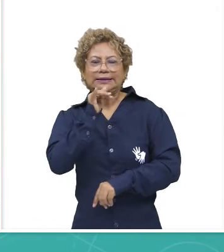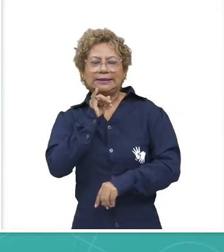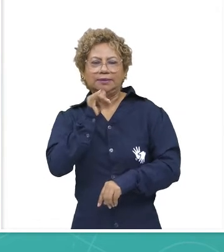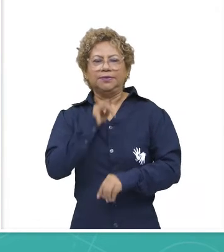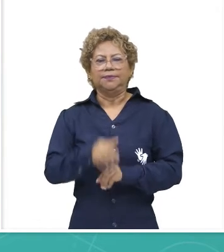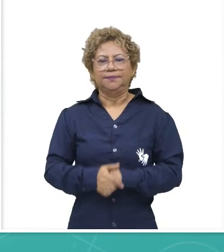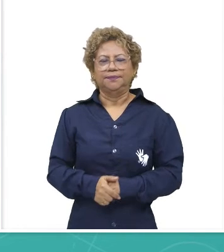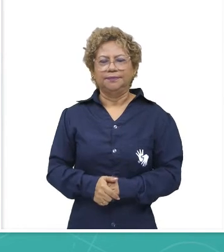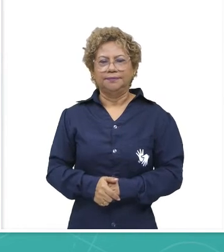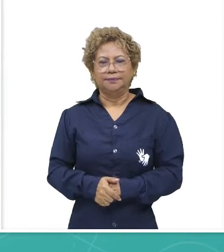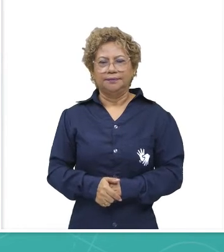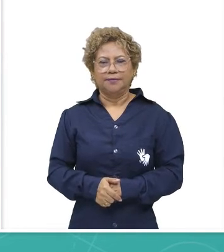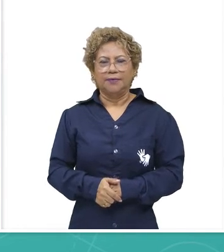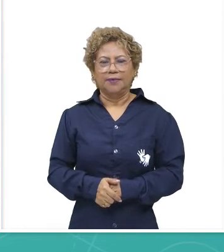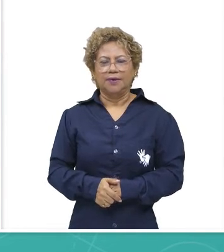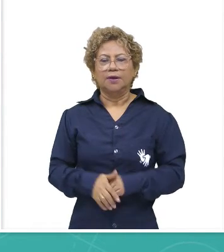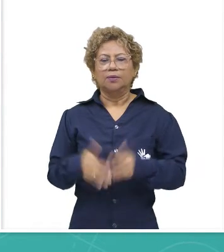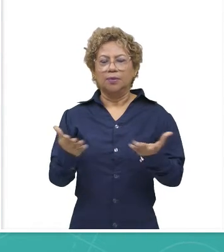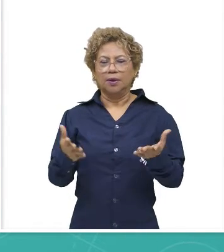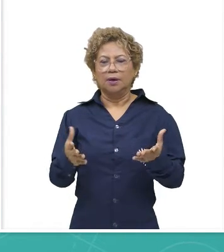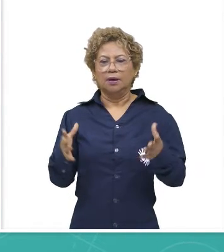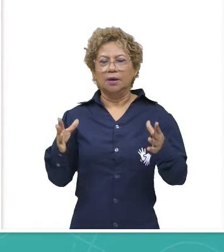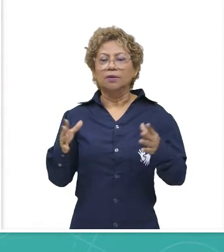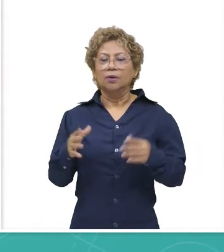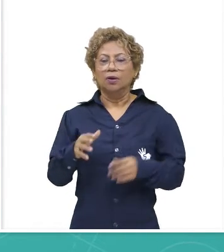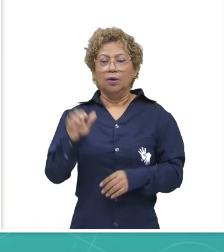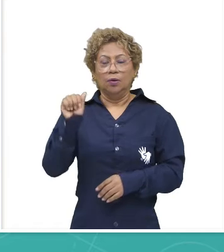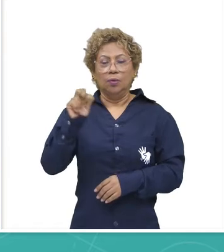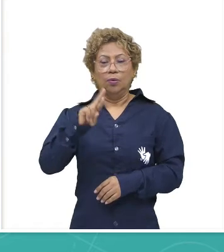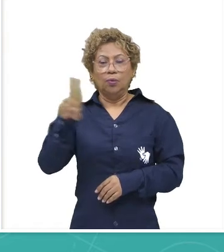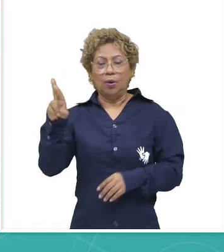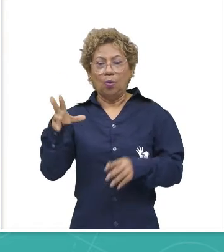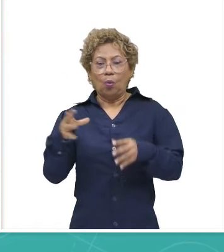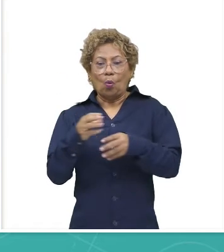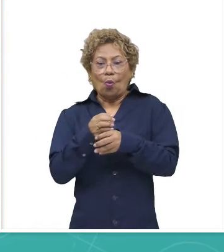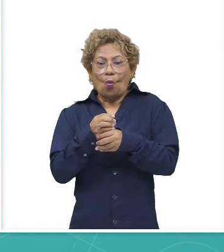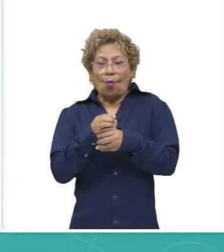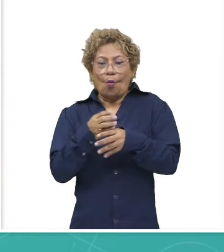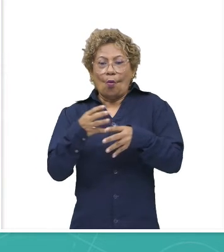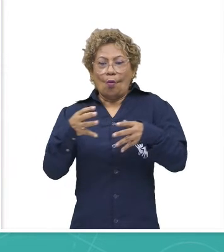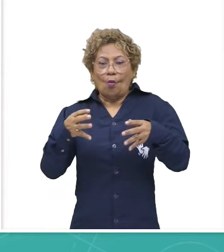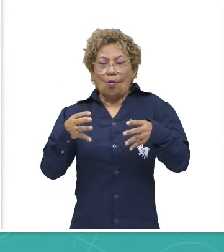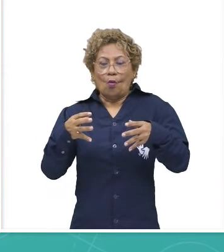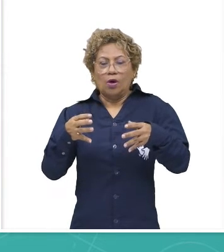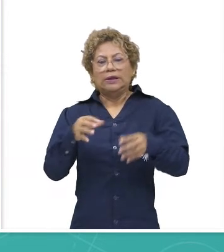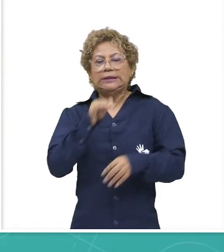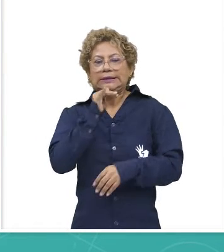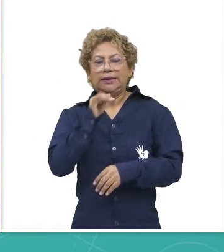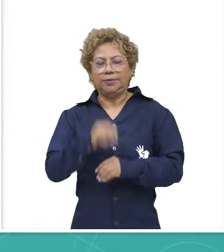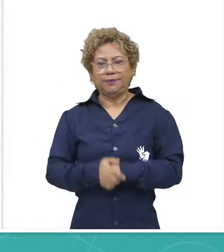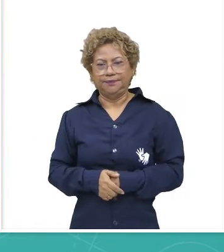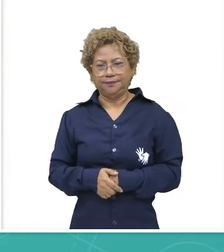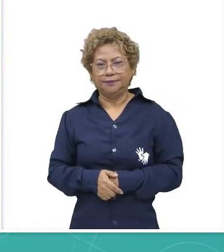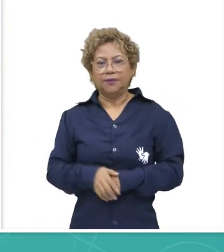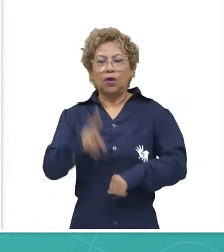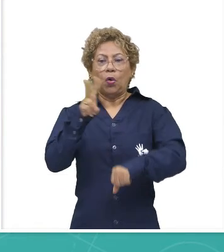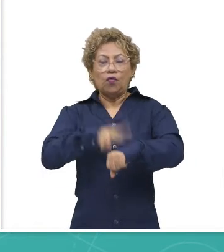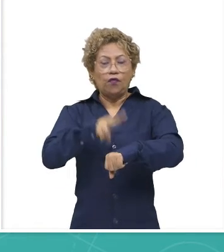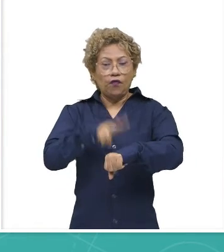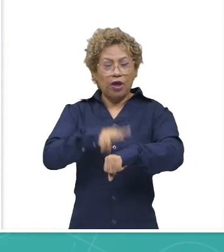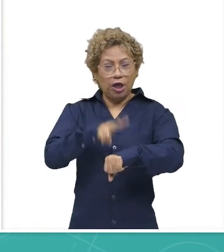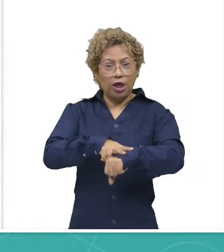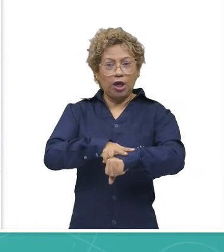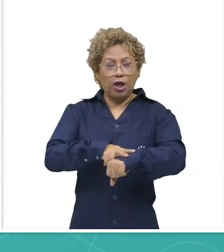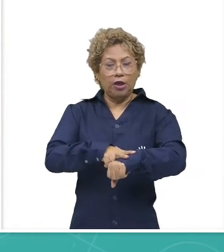ar tende a aumentar de volume, ocupando todo o lugar. Exemplo, um vidro com perfume é aberto